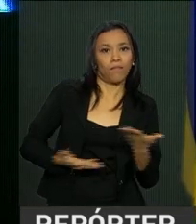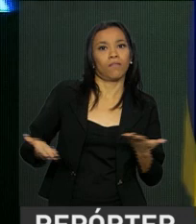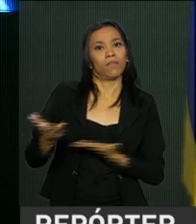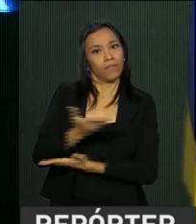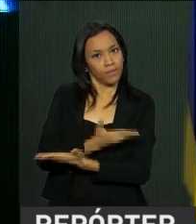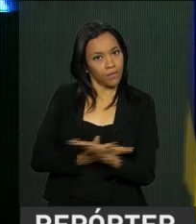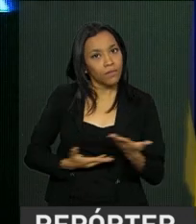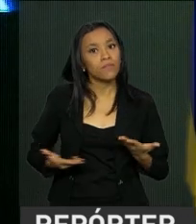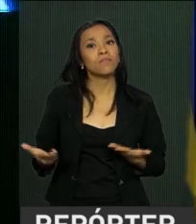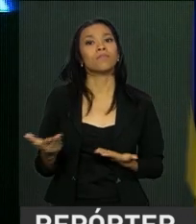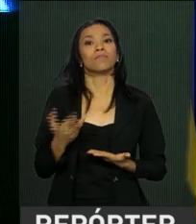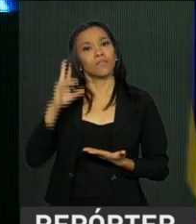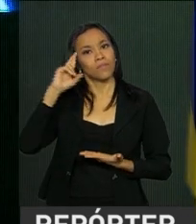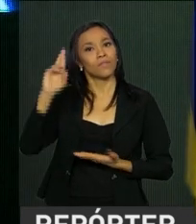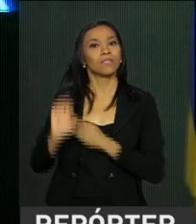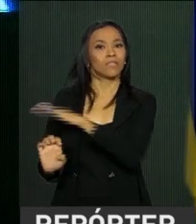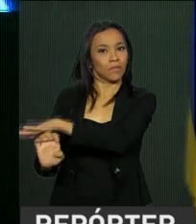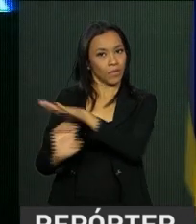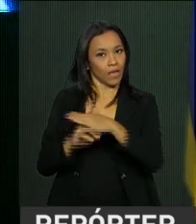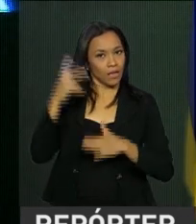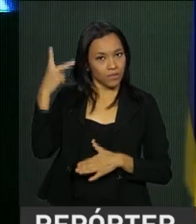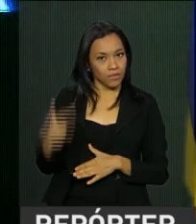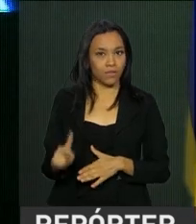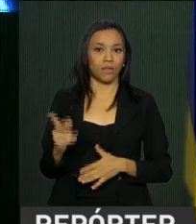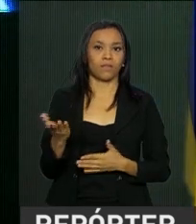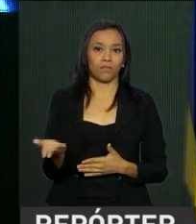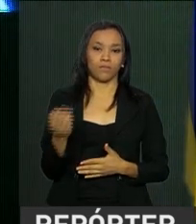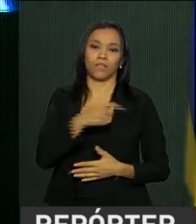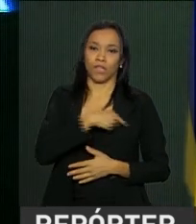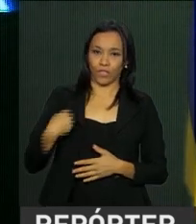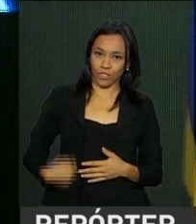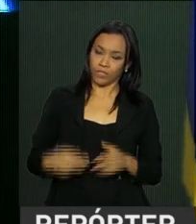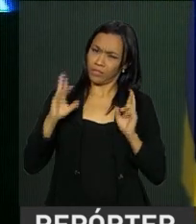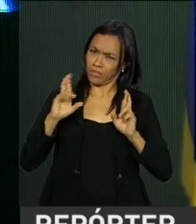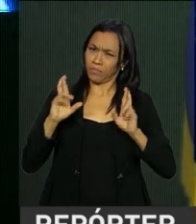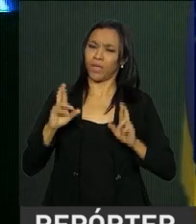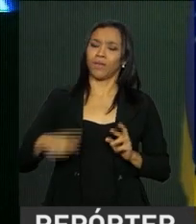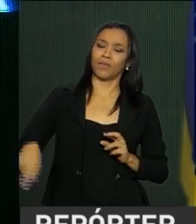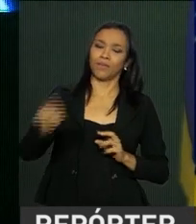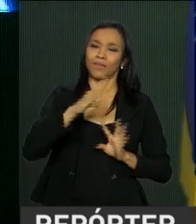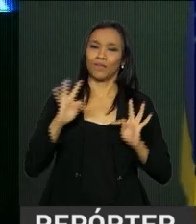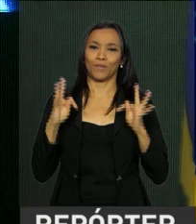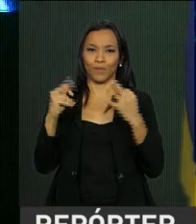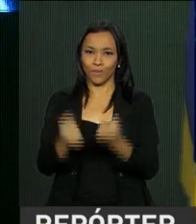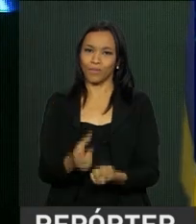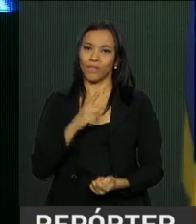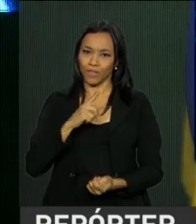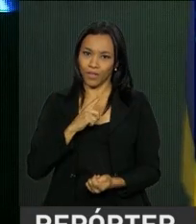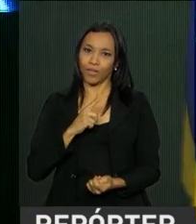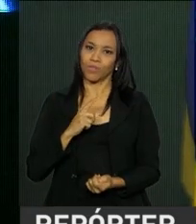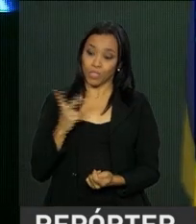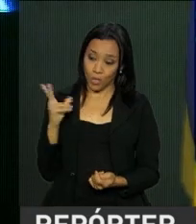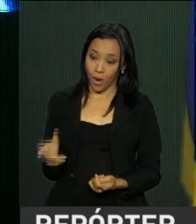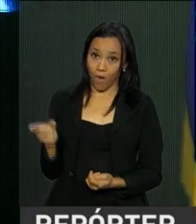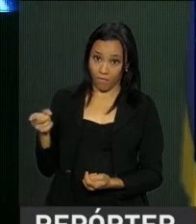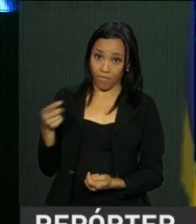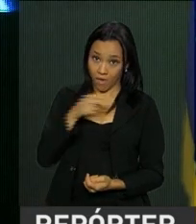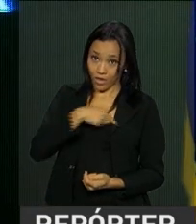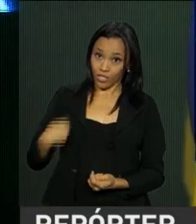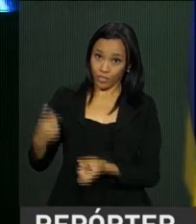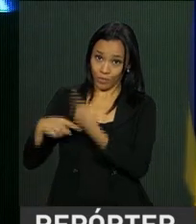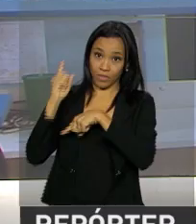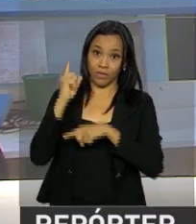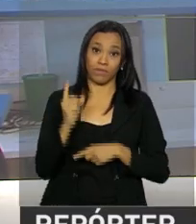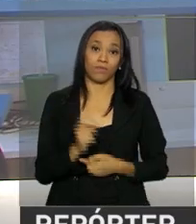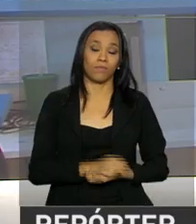com os empresários chineses. Esperamos que todos tenhamos, como tem a China, muito